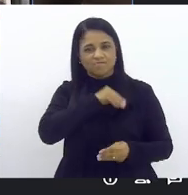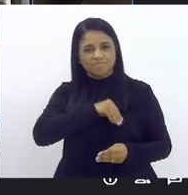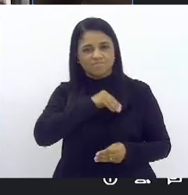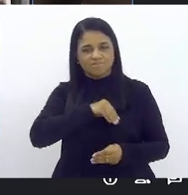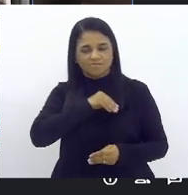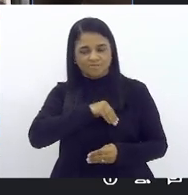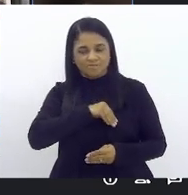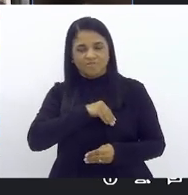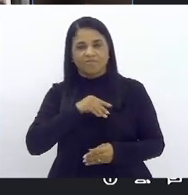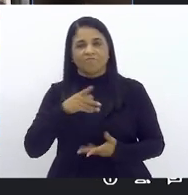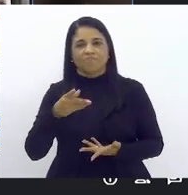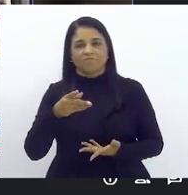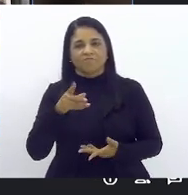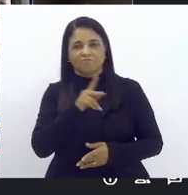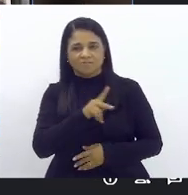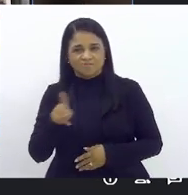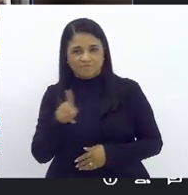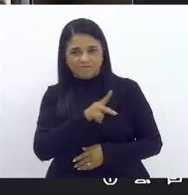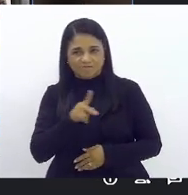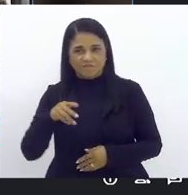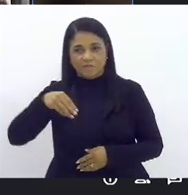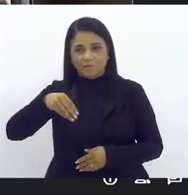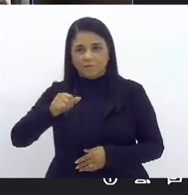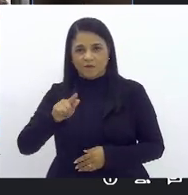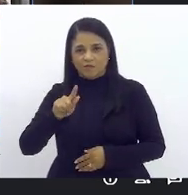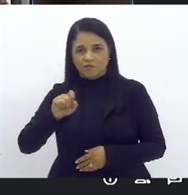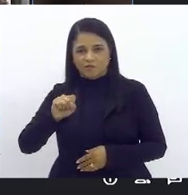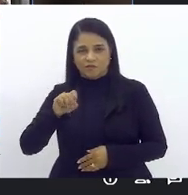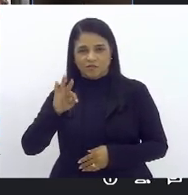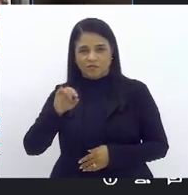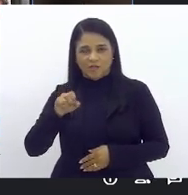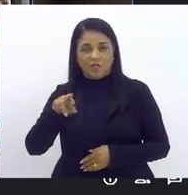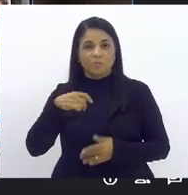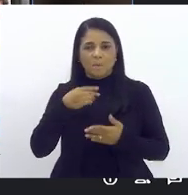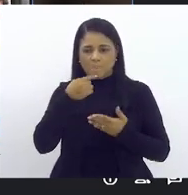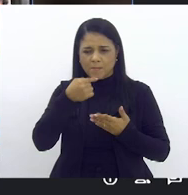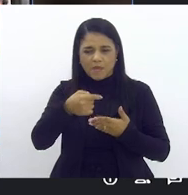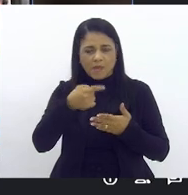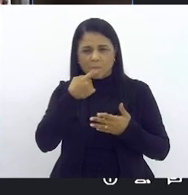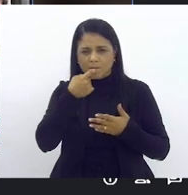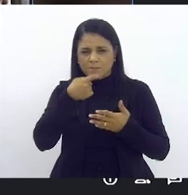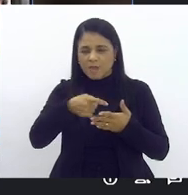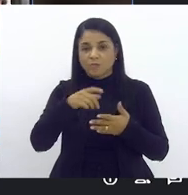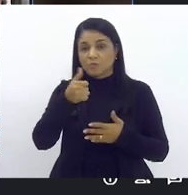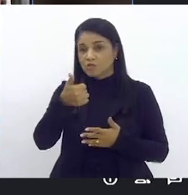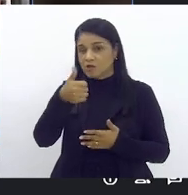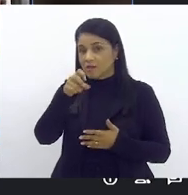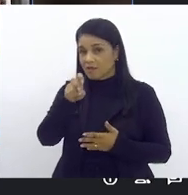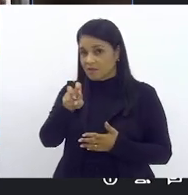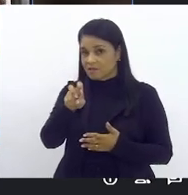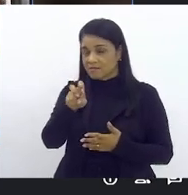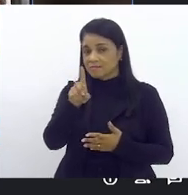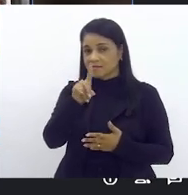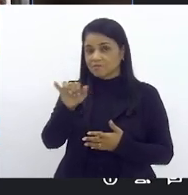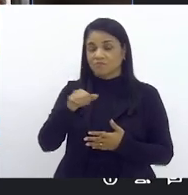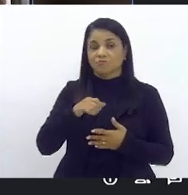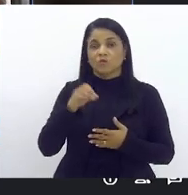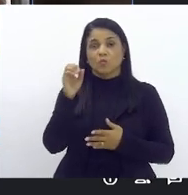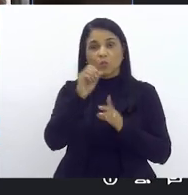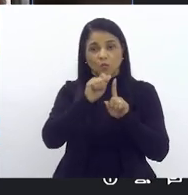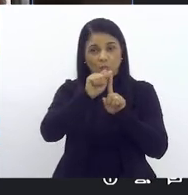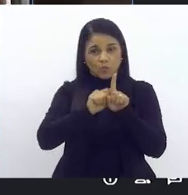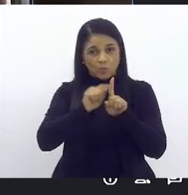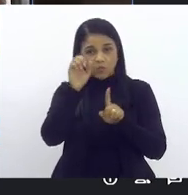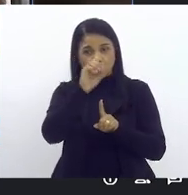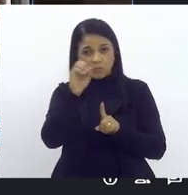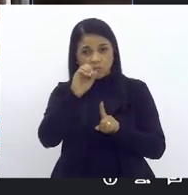magistério. Estamos nos aproximando do dia 15 de outubro e a primeira vez que se tentou um piso